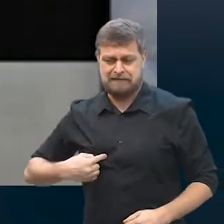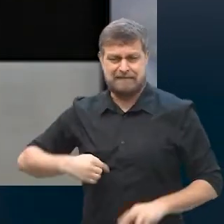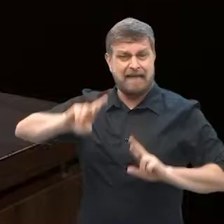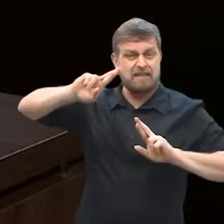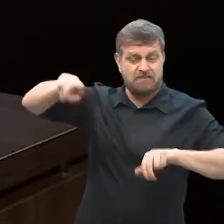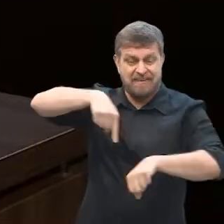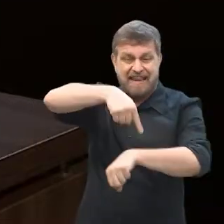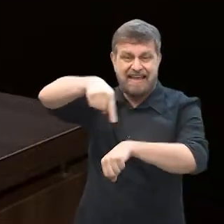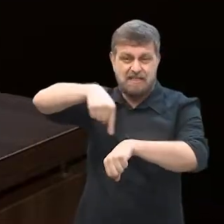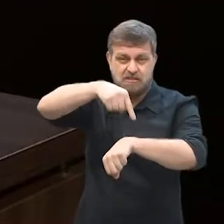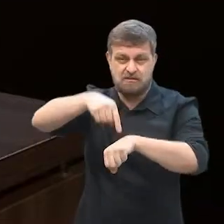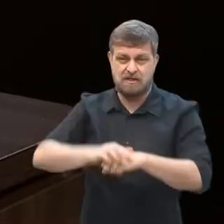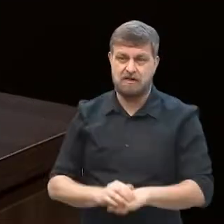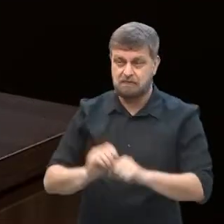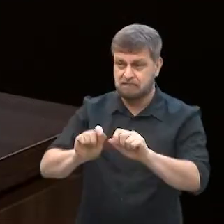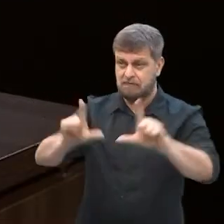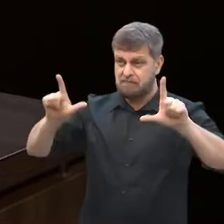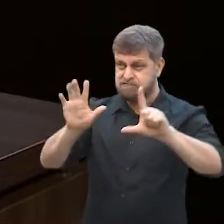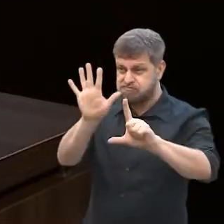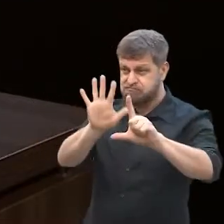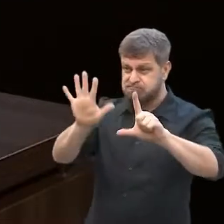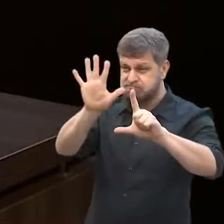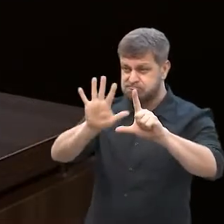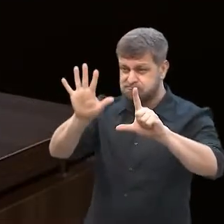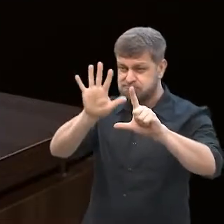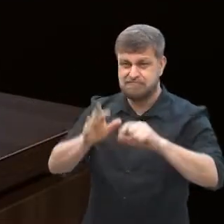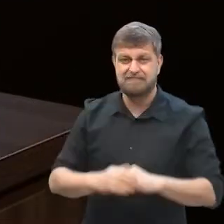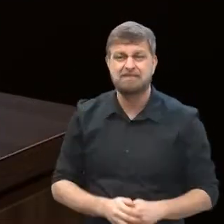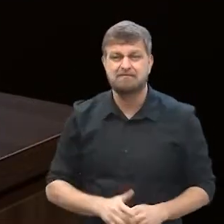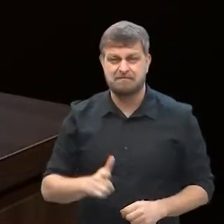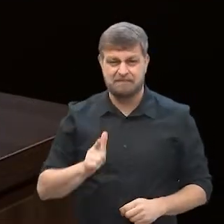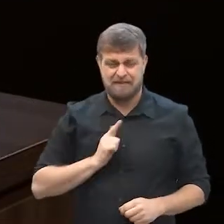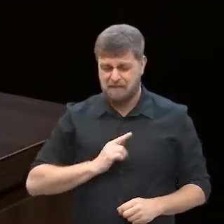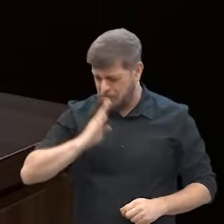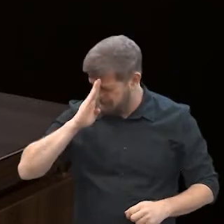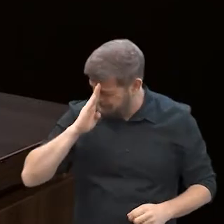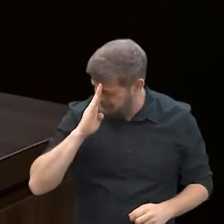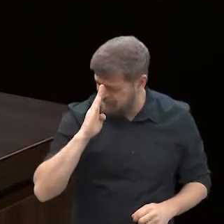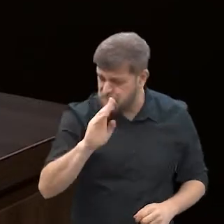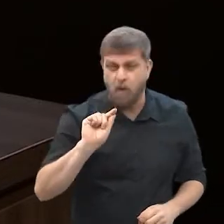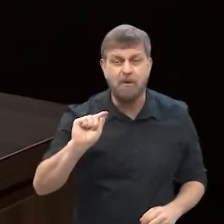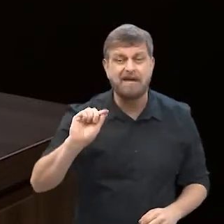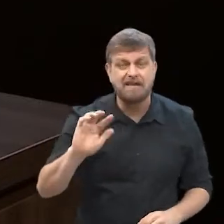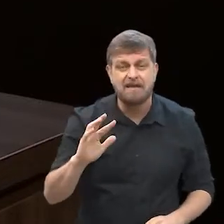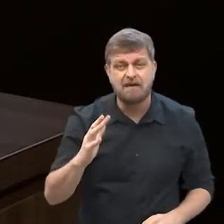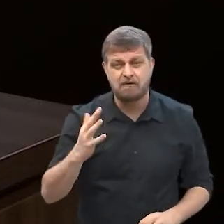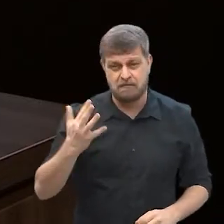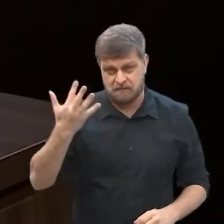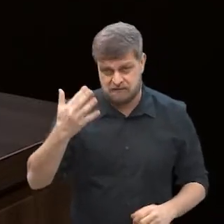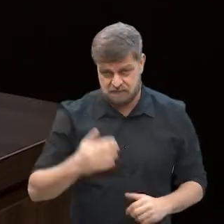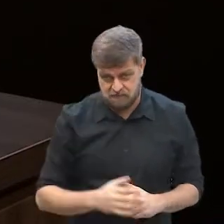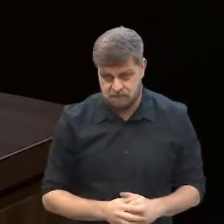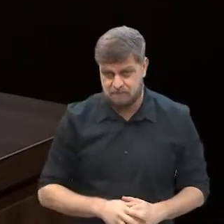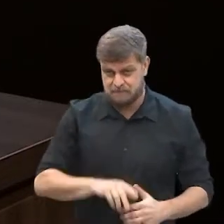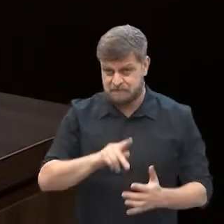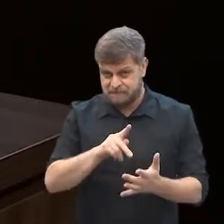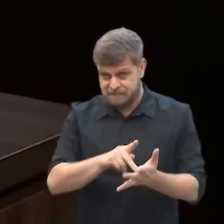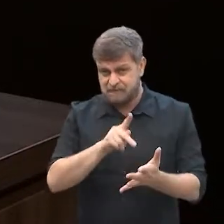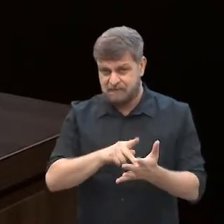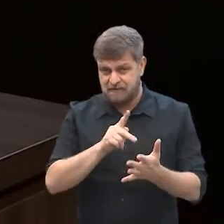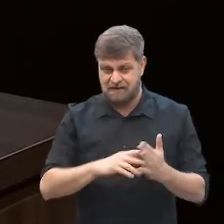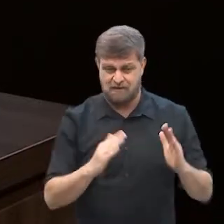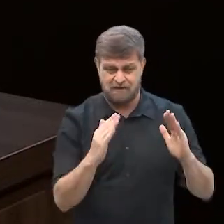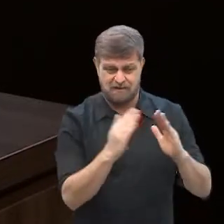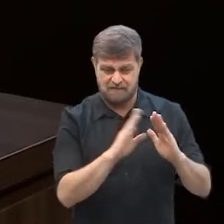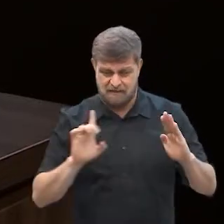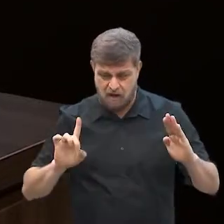diferentes. Então, assim, mas o ponto o ponto principal mesmo foi realmente quando eu cheguei em casa